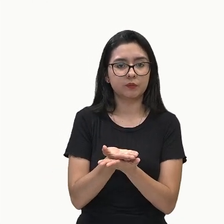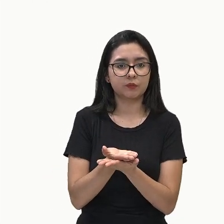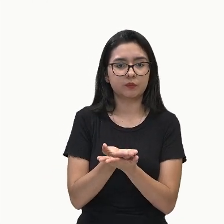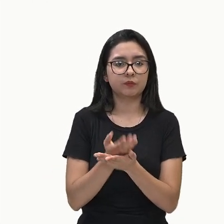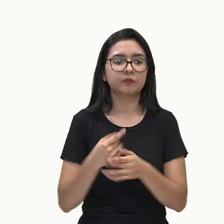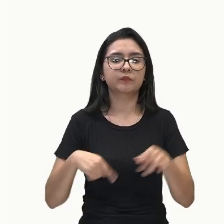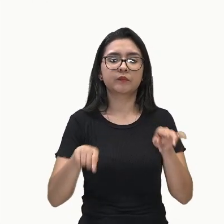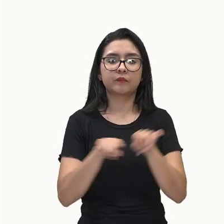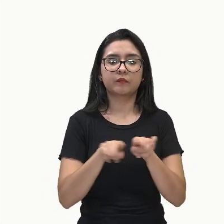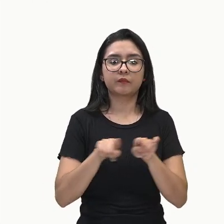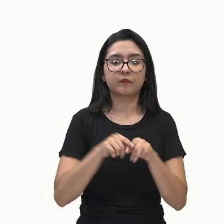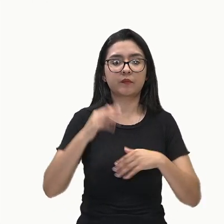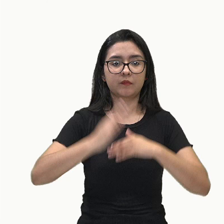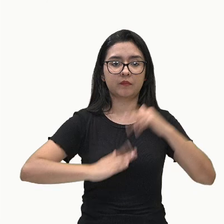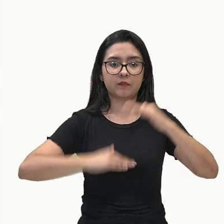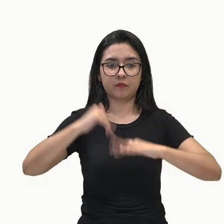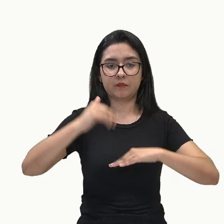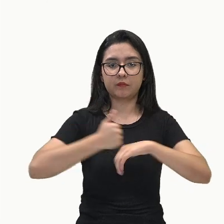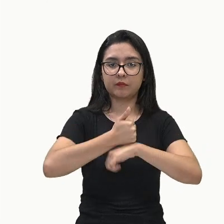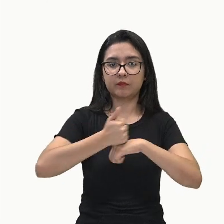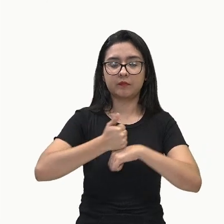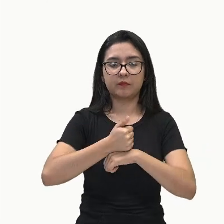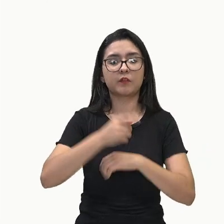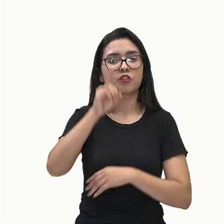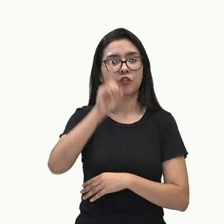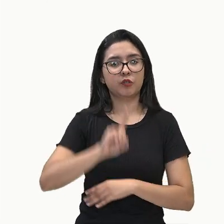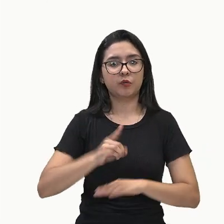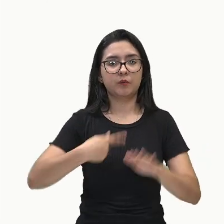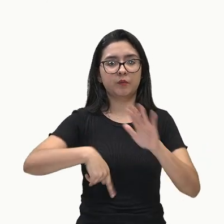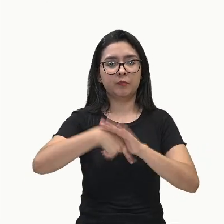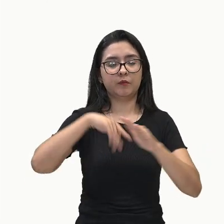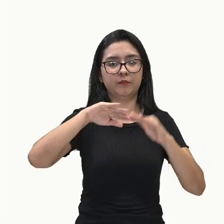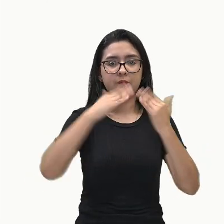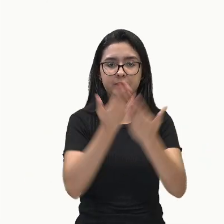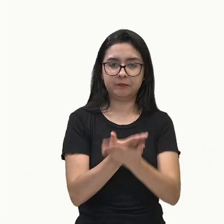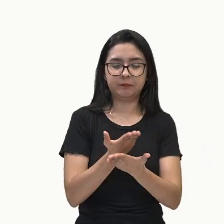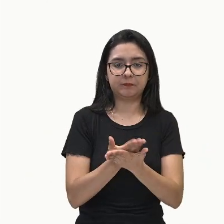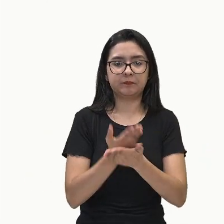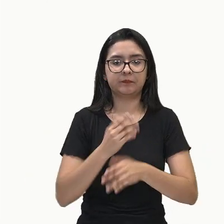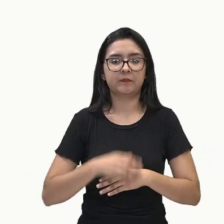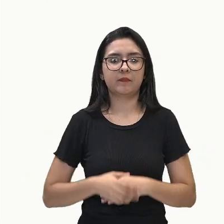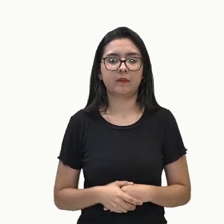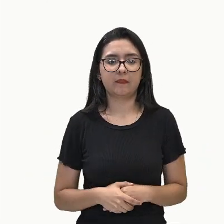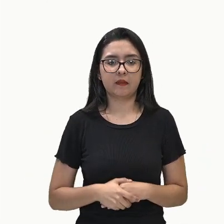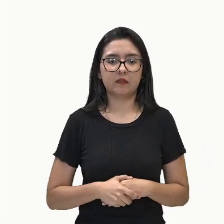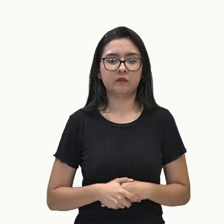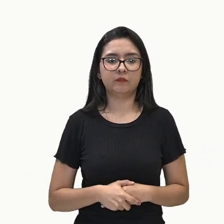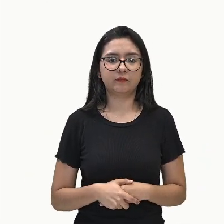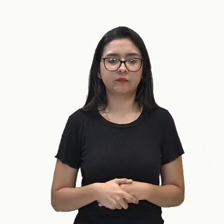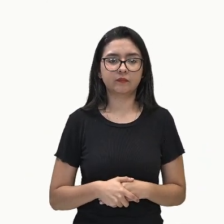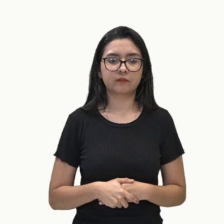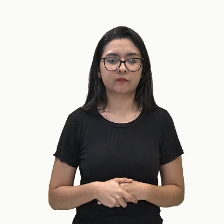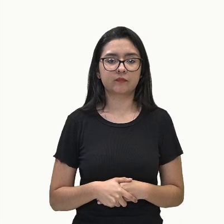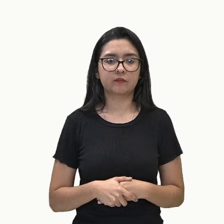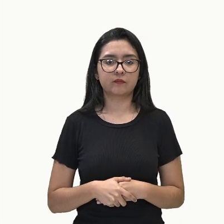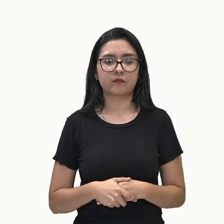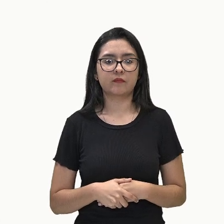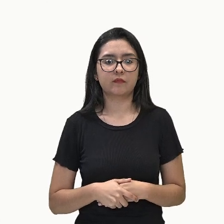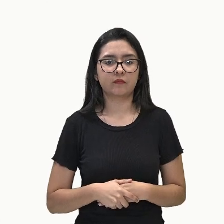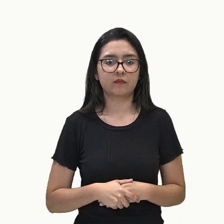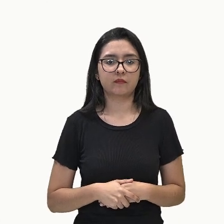diretor escolar, que é a pessoa que promove o desenvolvimento das capacidades dos docentes, o